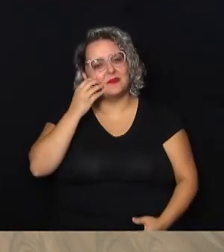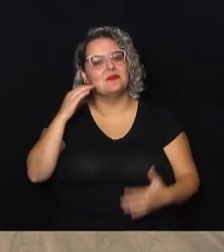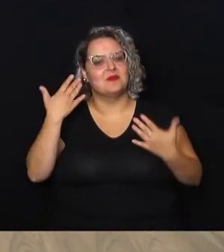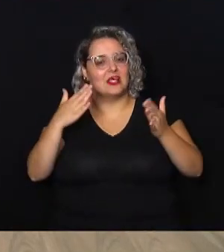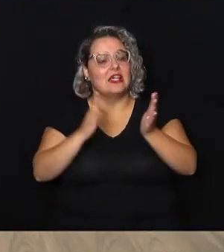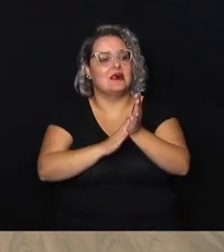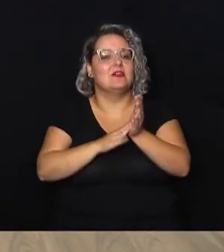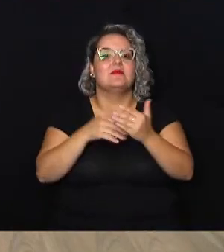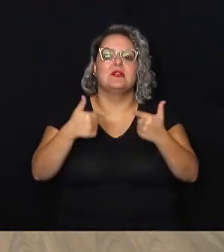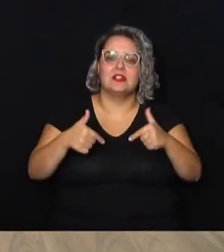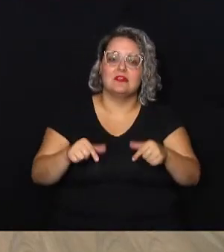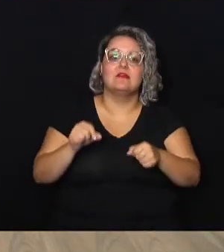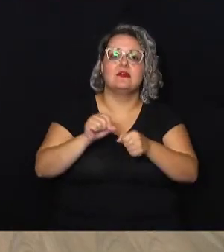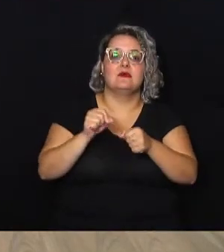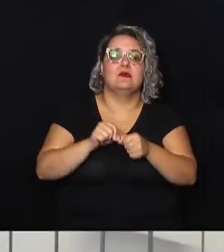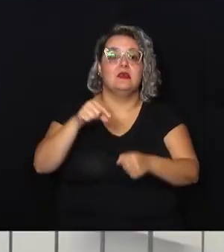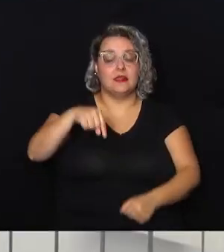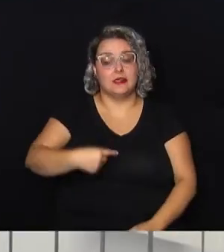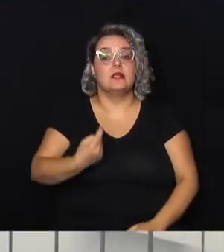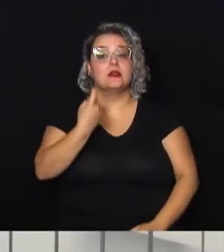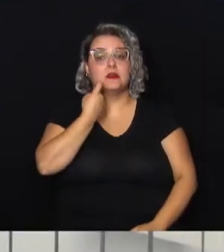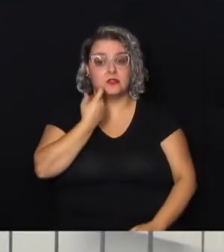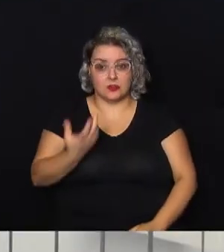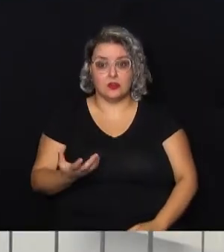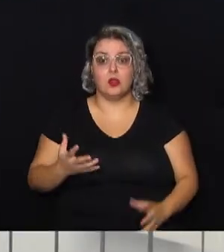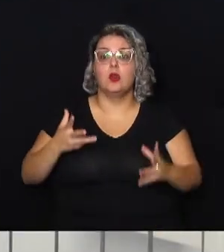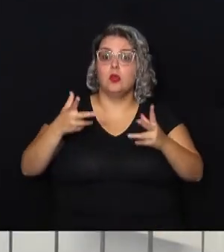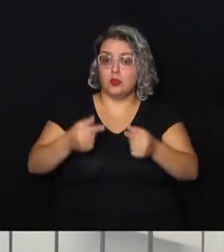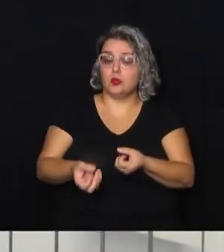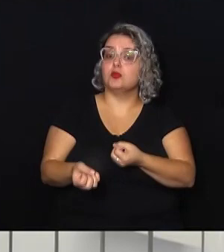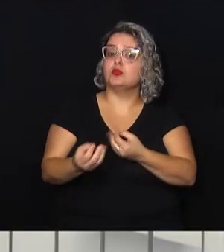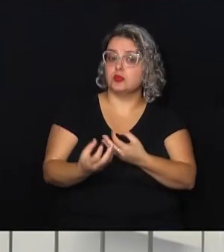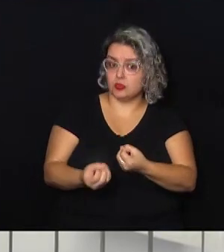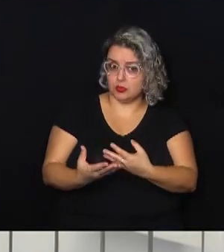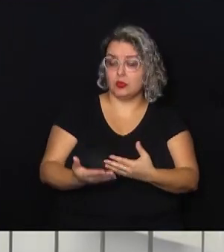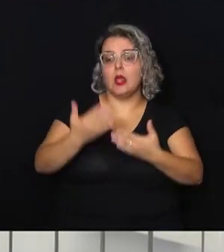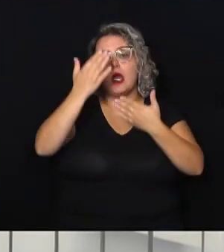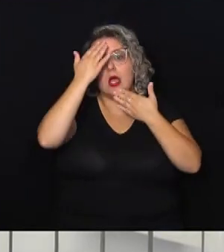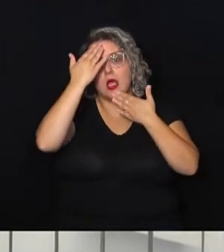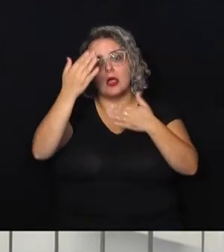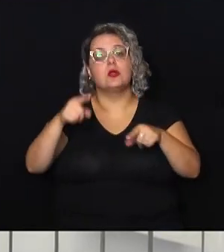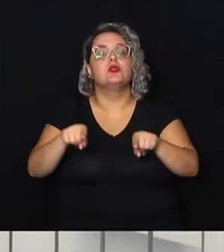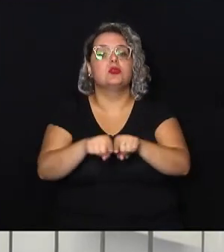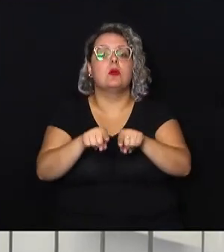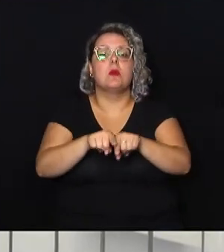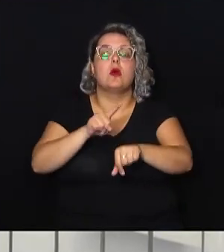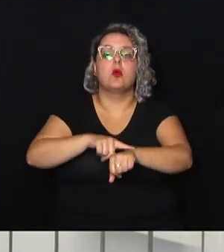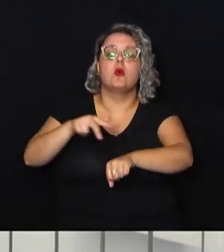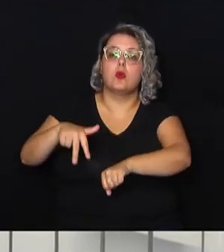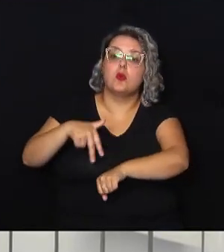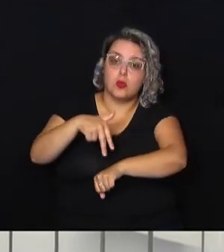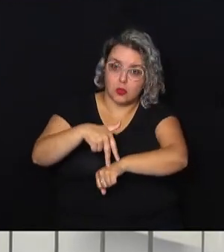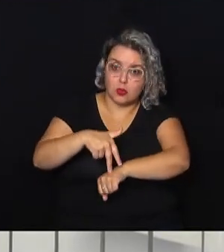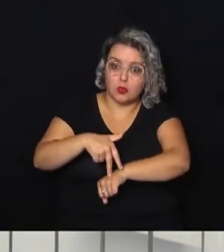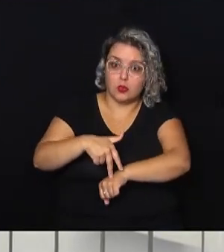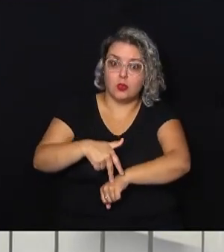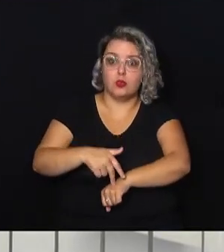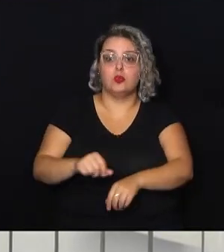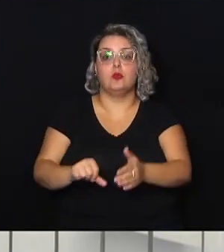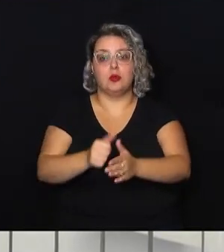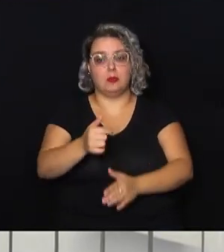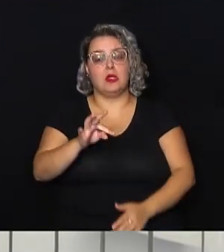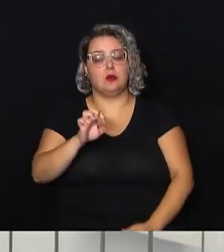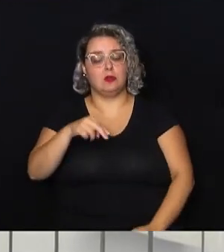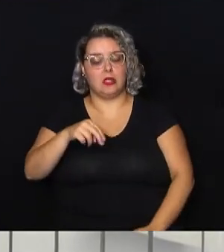pelo trabalho realizado nesta sexta-feira, com todas as informações. Agradeço também a disponibilidade do tempo do primeiro-tenente